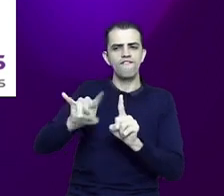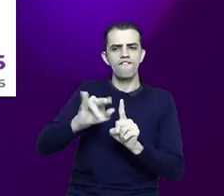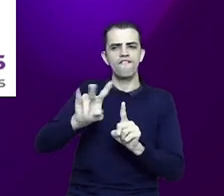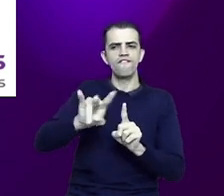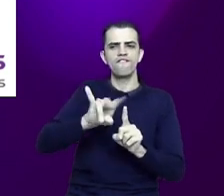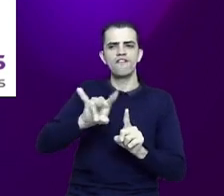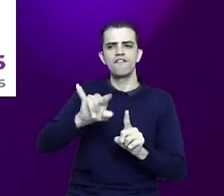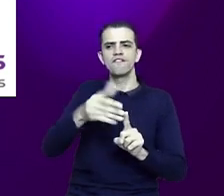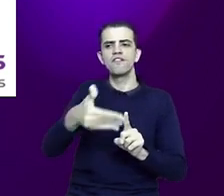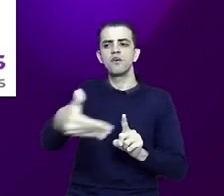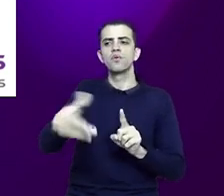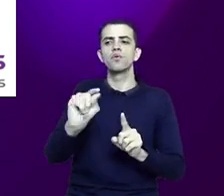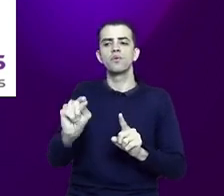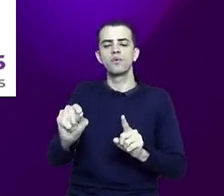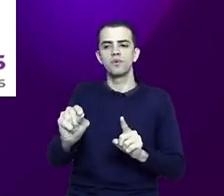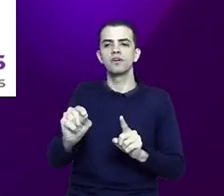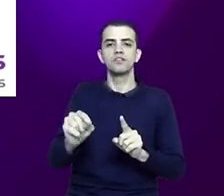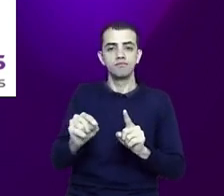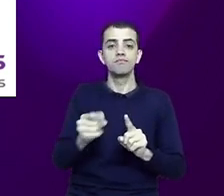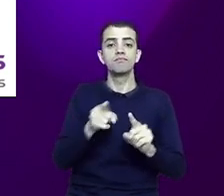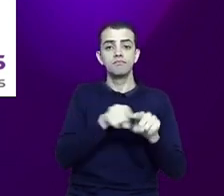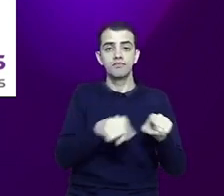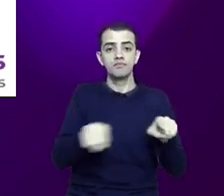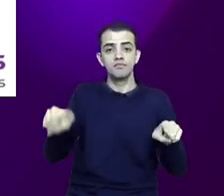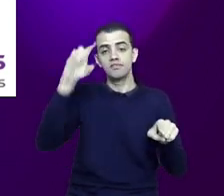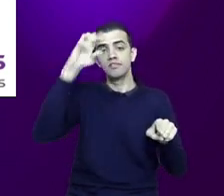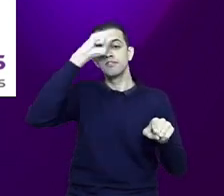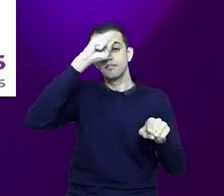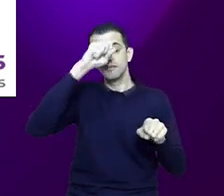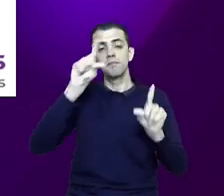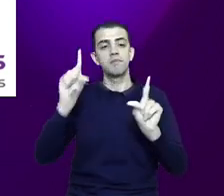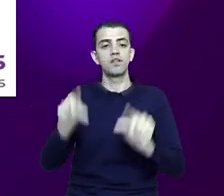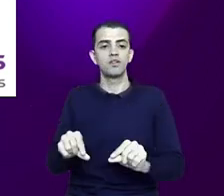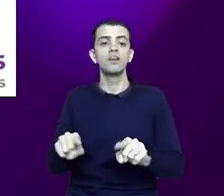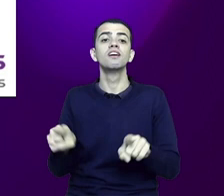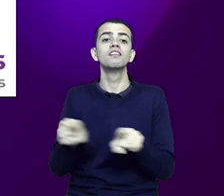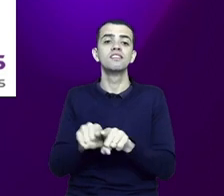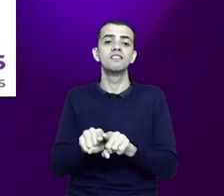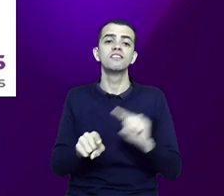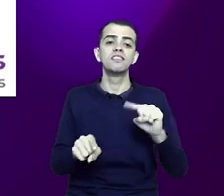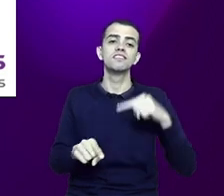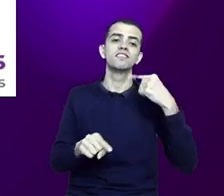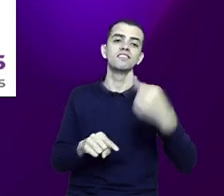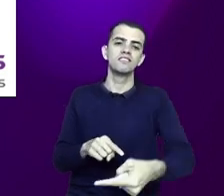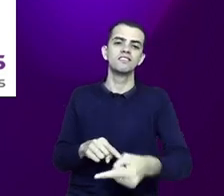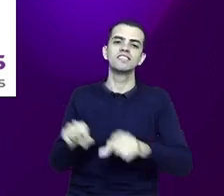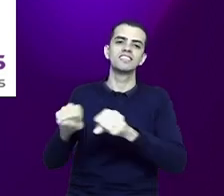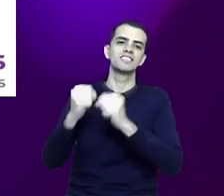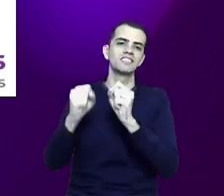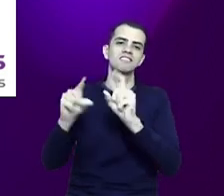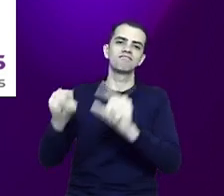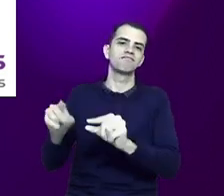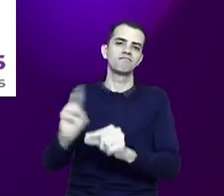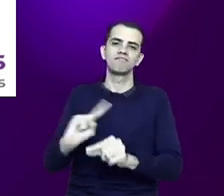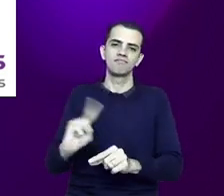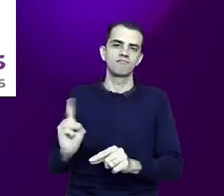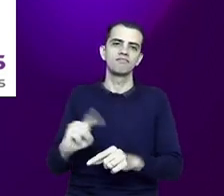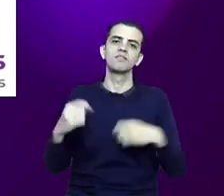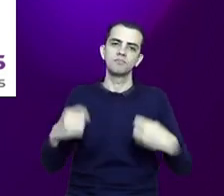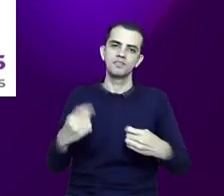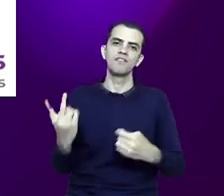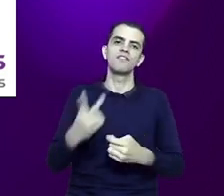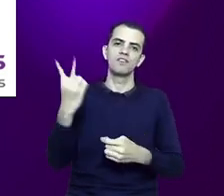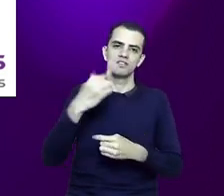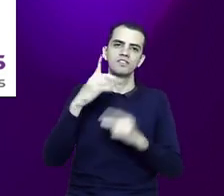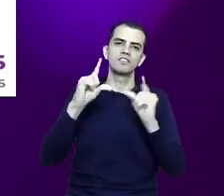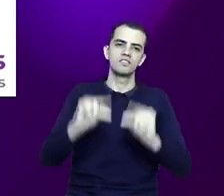radiação, menor tempo cirúrgico, uma curva de aprendizado menor da cirurgia, mas ela não reduz a fratura. A gente ainda precisa valorizar a redução